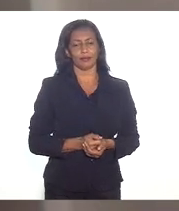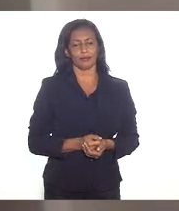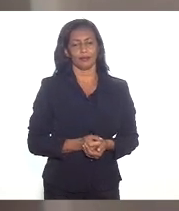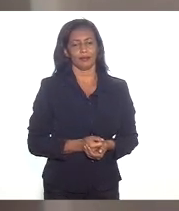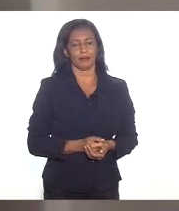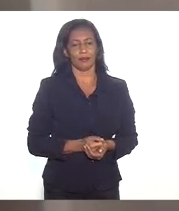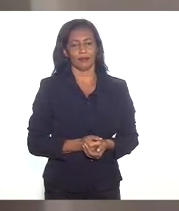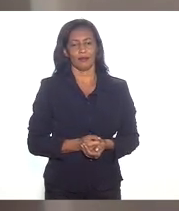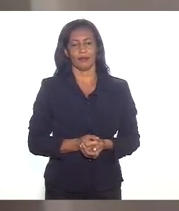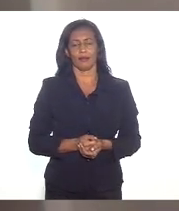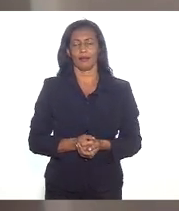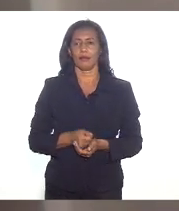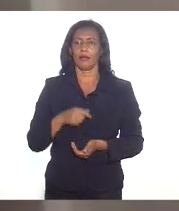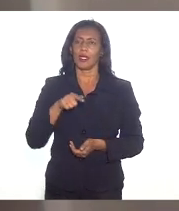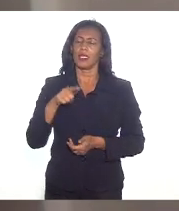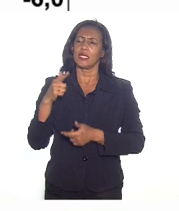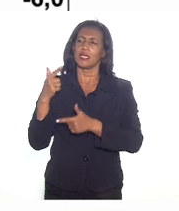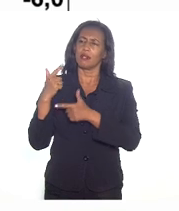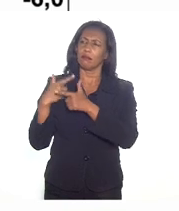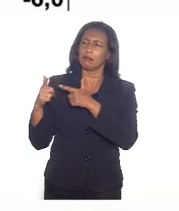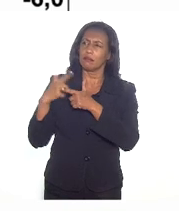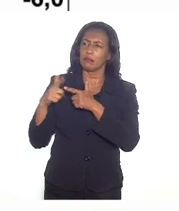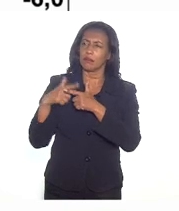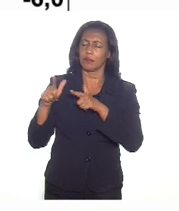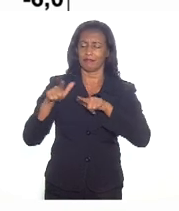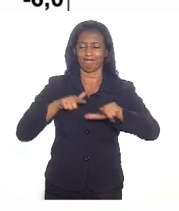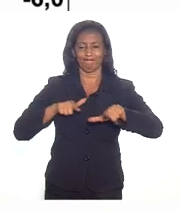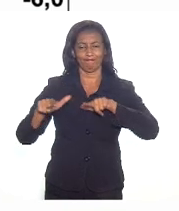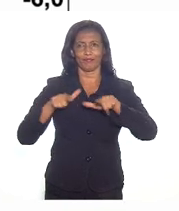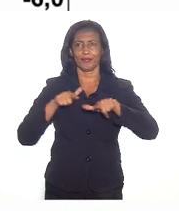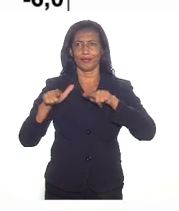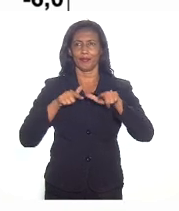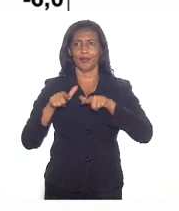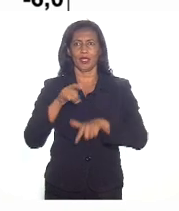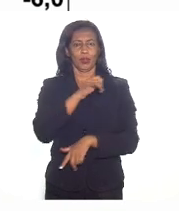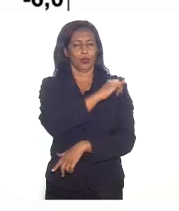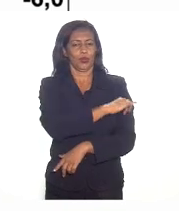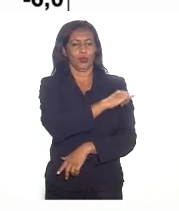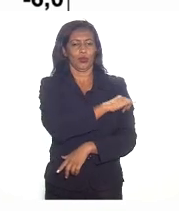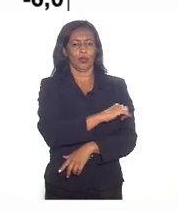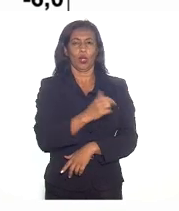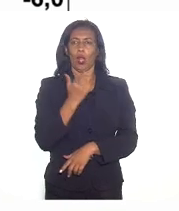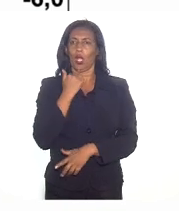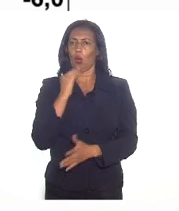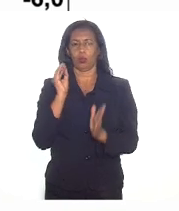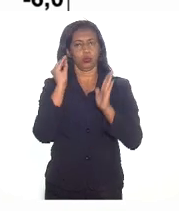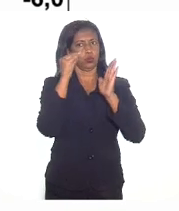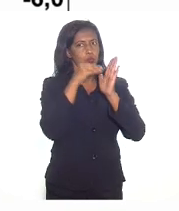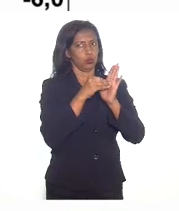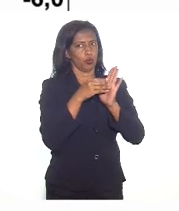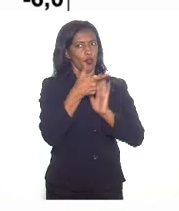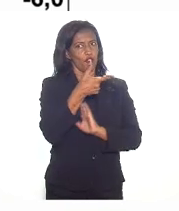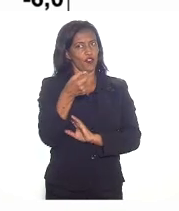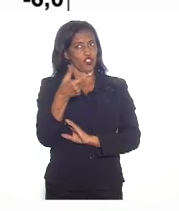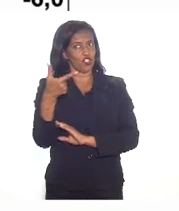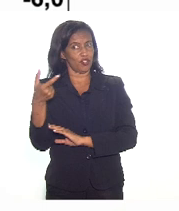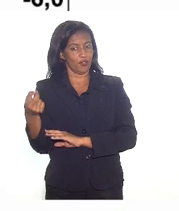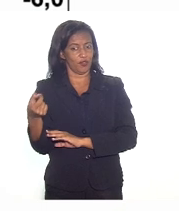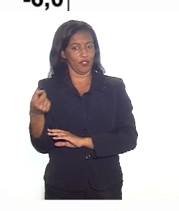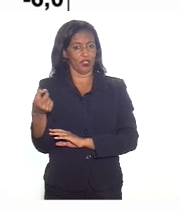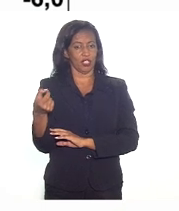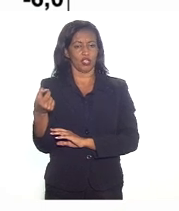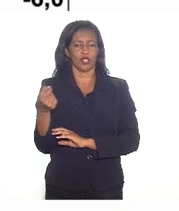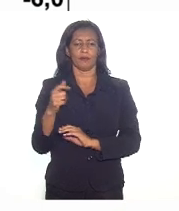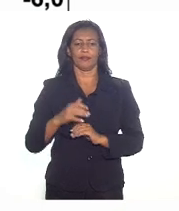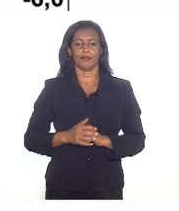Essa é a situação do emprego no Estado do Rio de Janeiro. Também aí a gente não botou 2020 junto, porque procurou usar só a